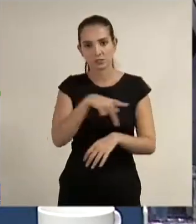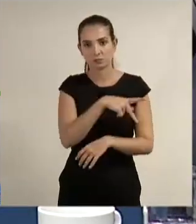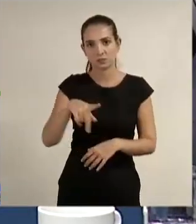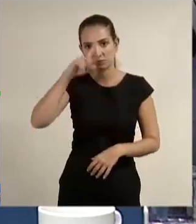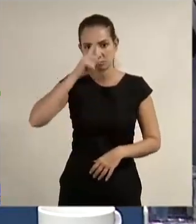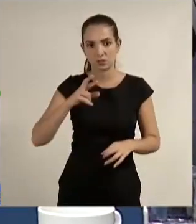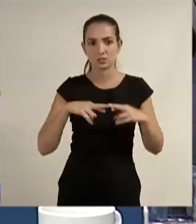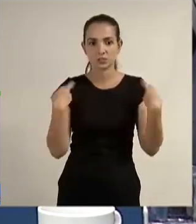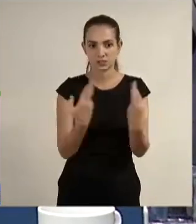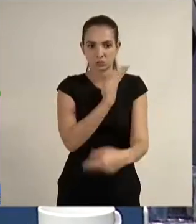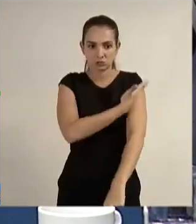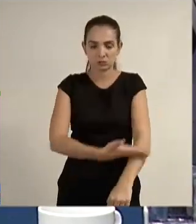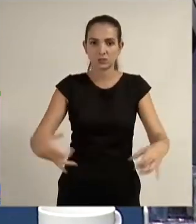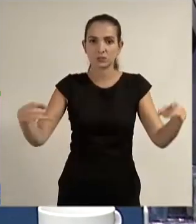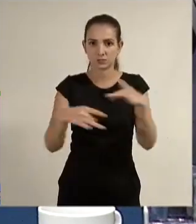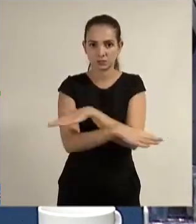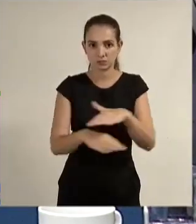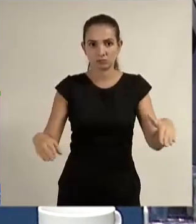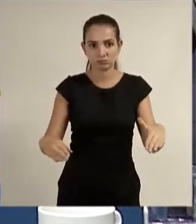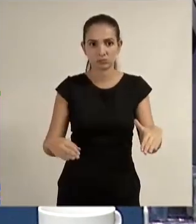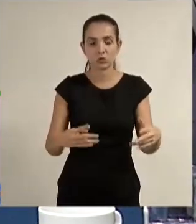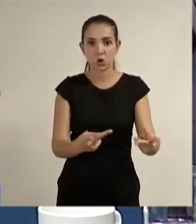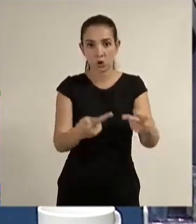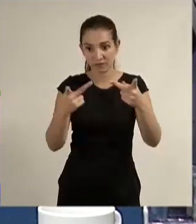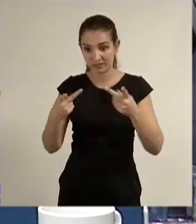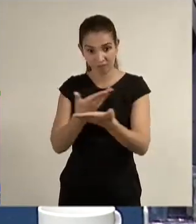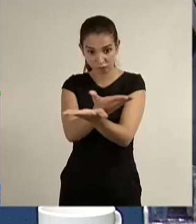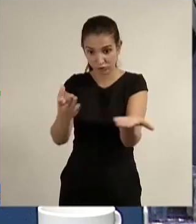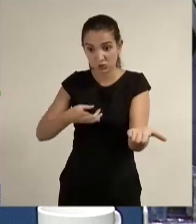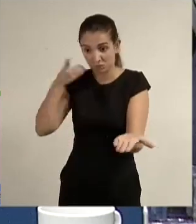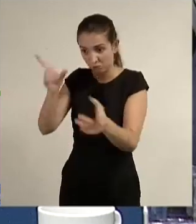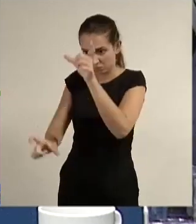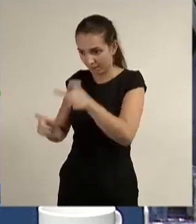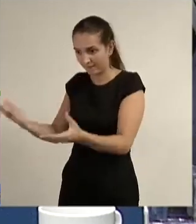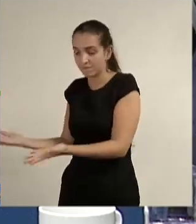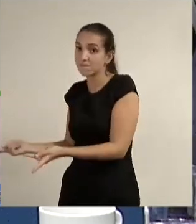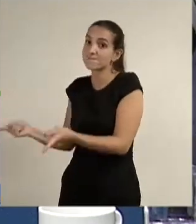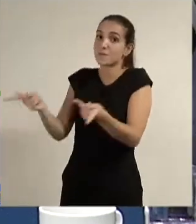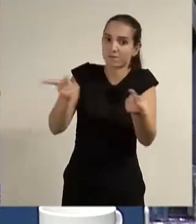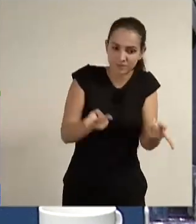vai declarar encerrada a presente sessão, convidando os senhores deputados para a sala em